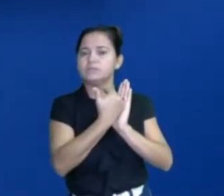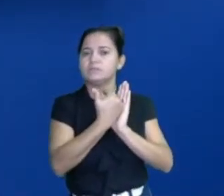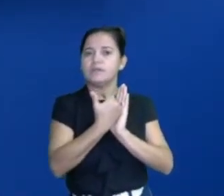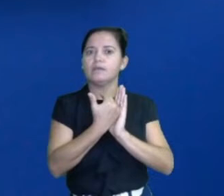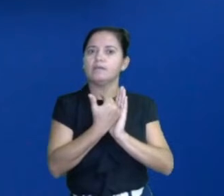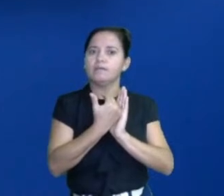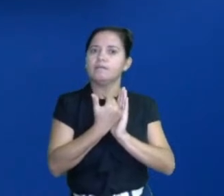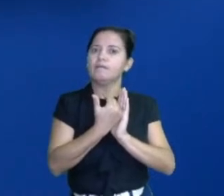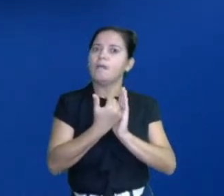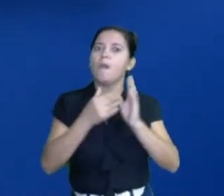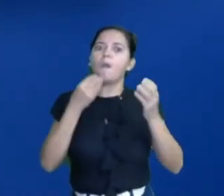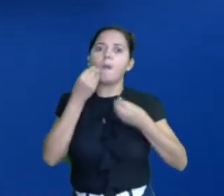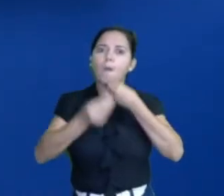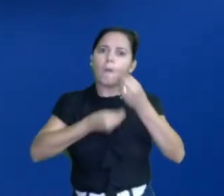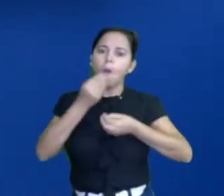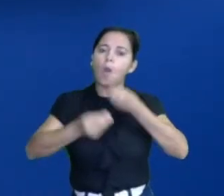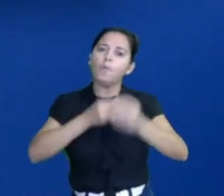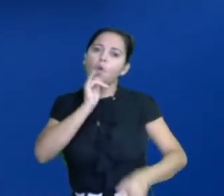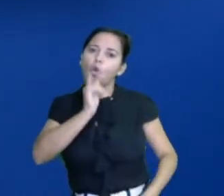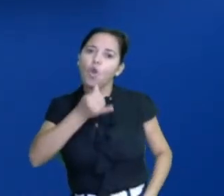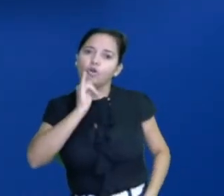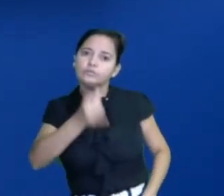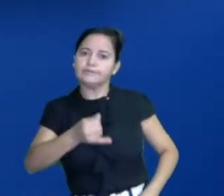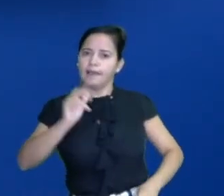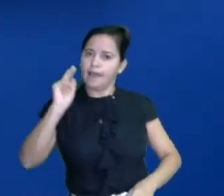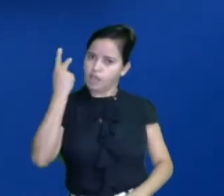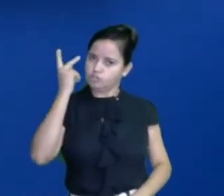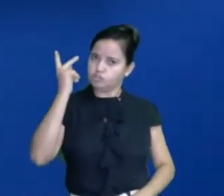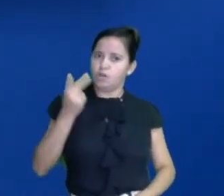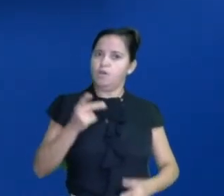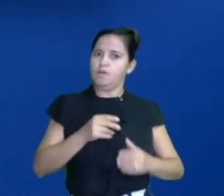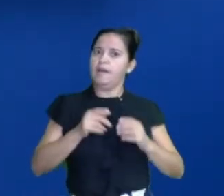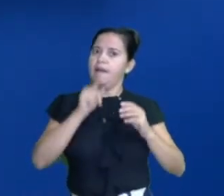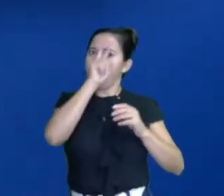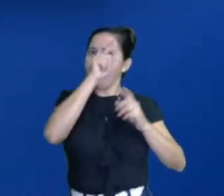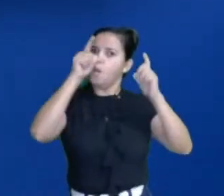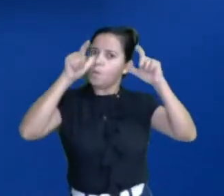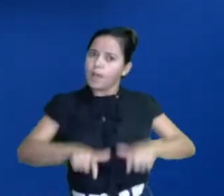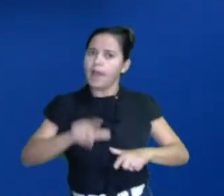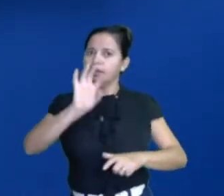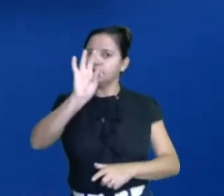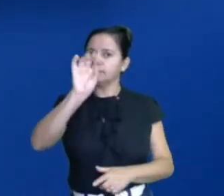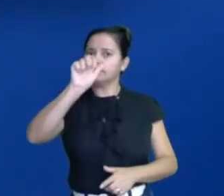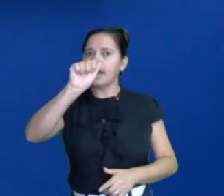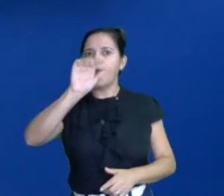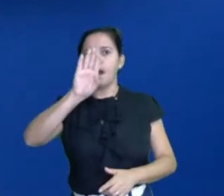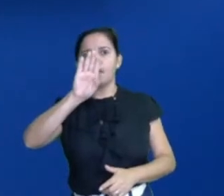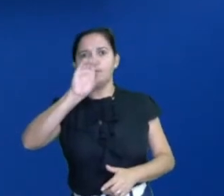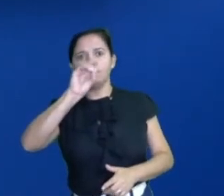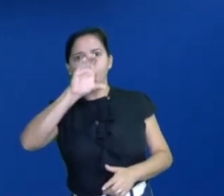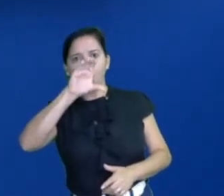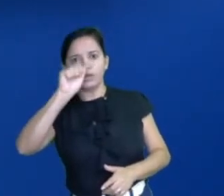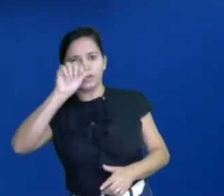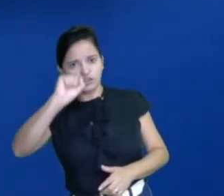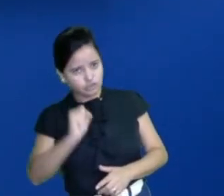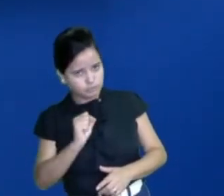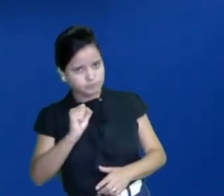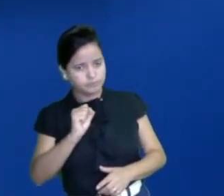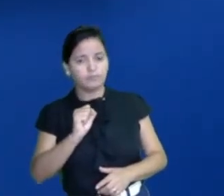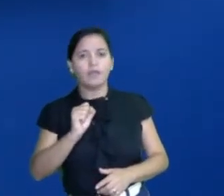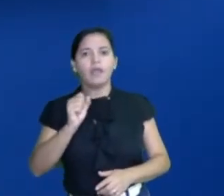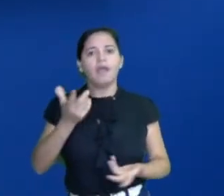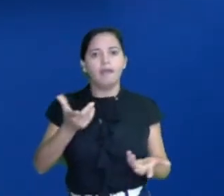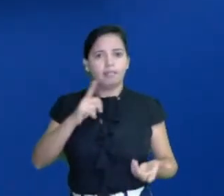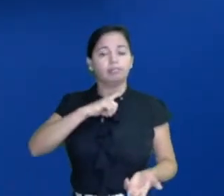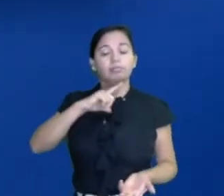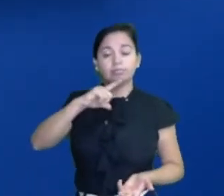poderia contar a história de Pernambuco através do Monte das Tabocas? Então, ó, é de interesse